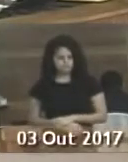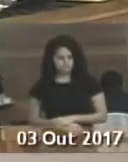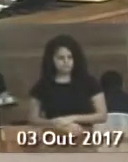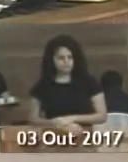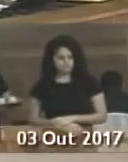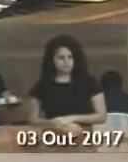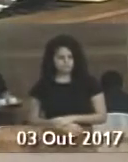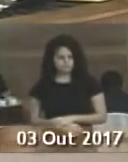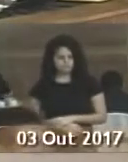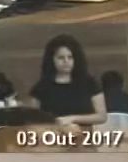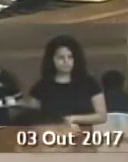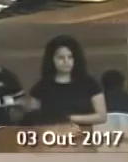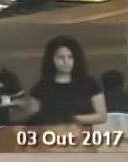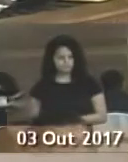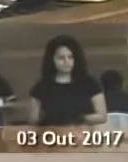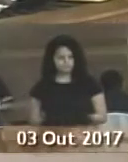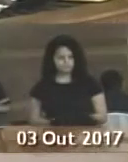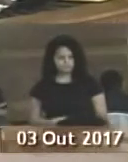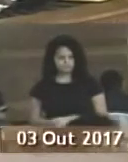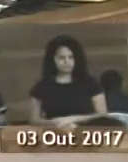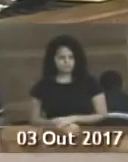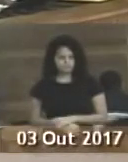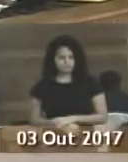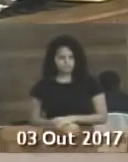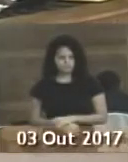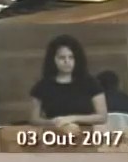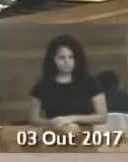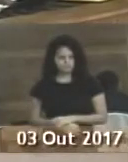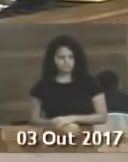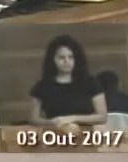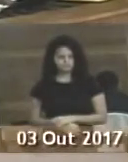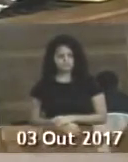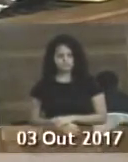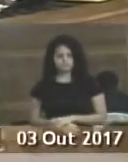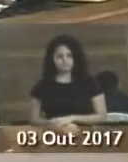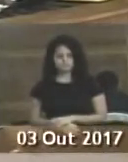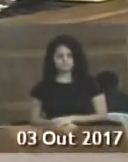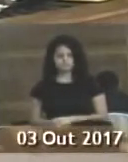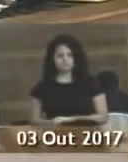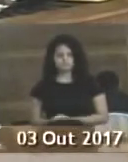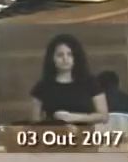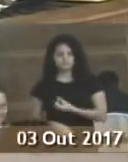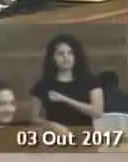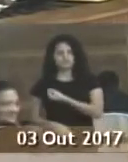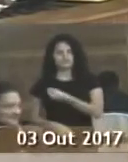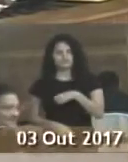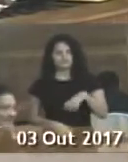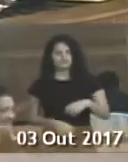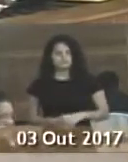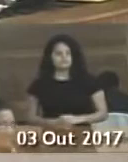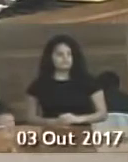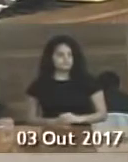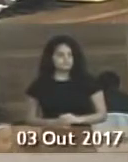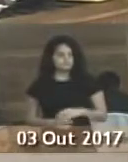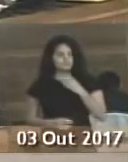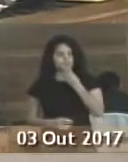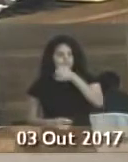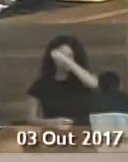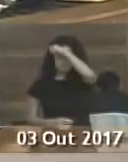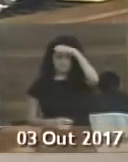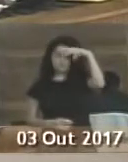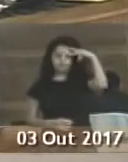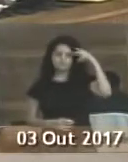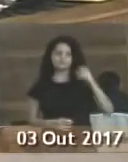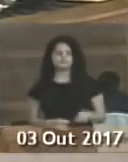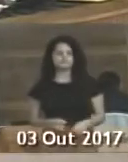Laranjeira, à ilustríssima senhora Silene Seixas Soares. Indicação número 4594/17, indicando ao prefeito o asfaltamento